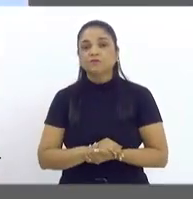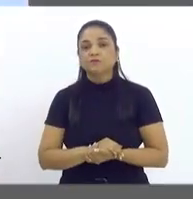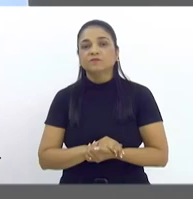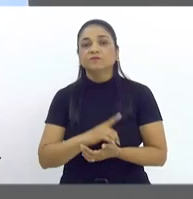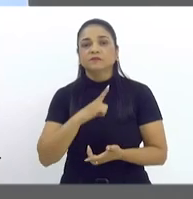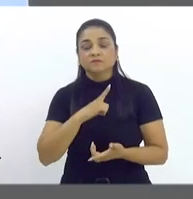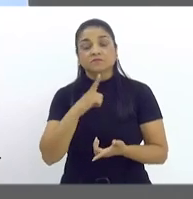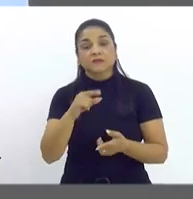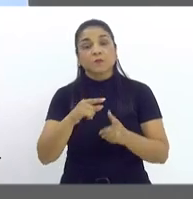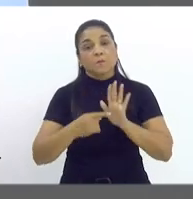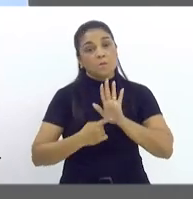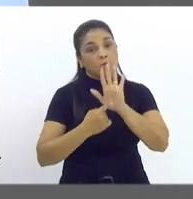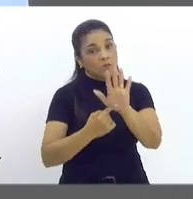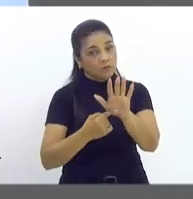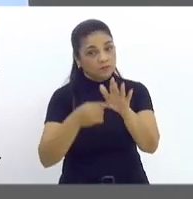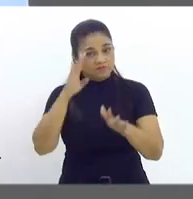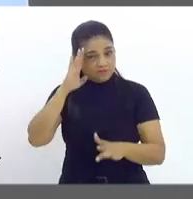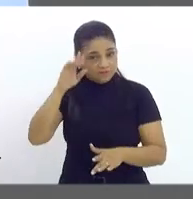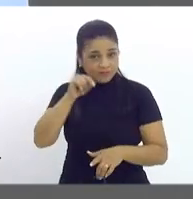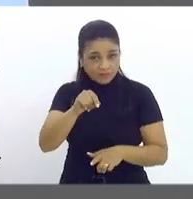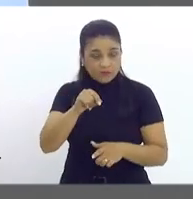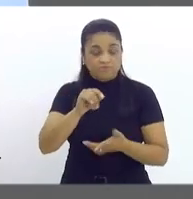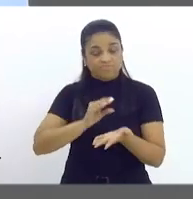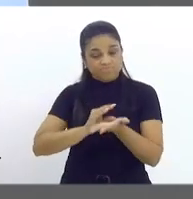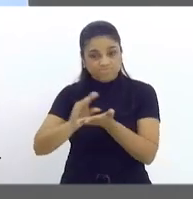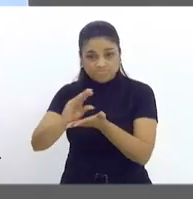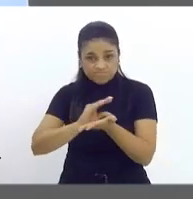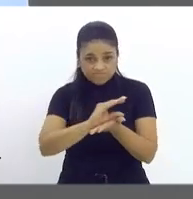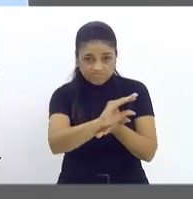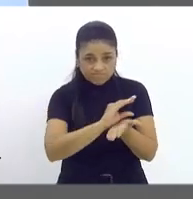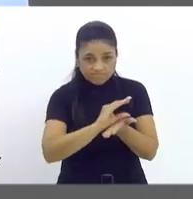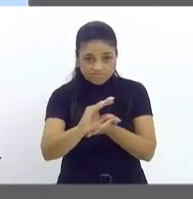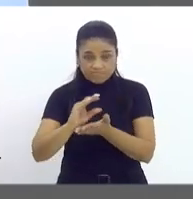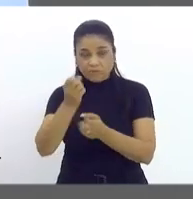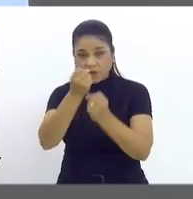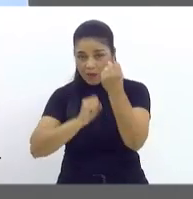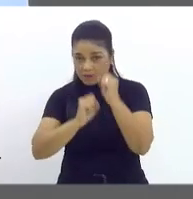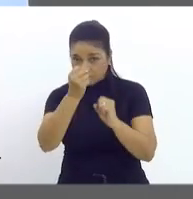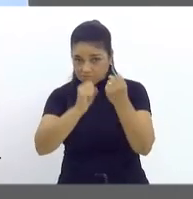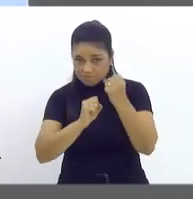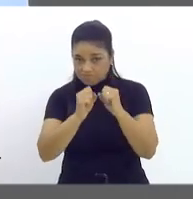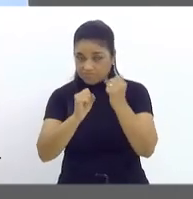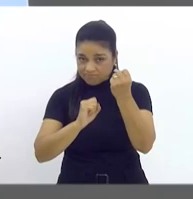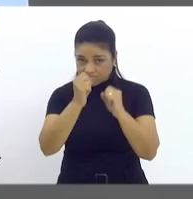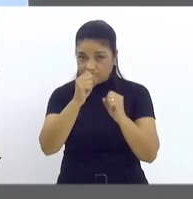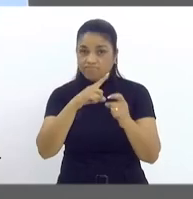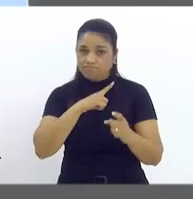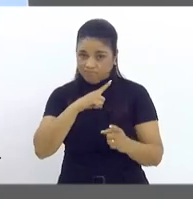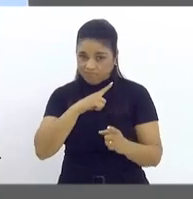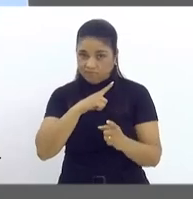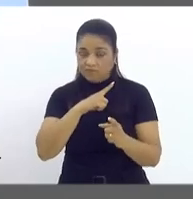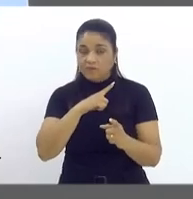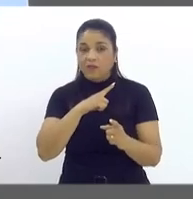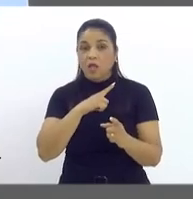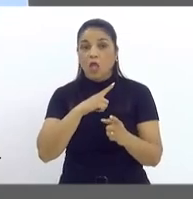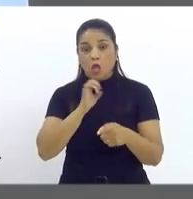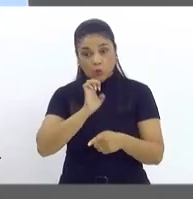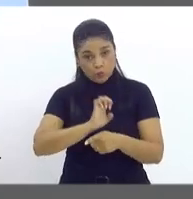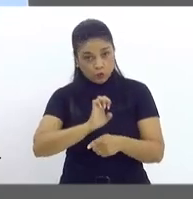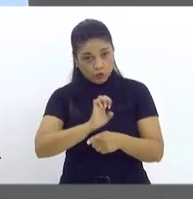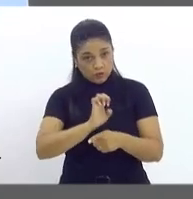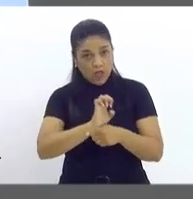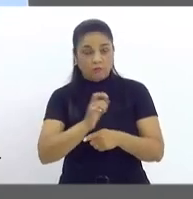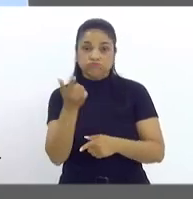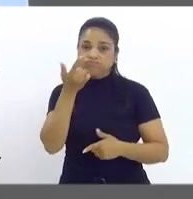Cabe aí ressaltar também que todos os investimentos que a empresa executou é um legado para o estado.